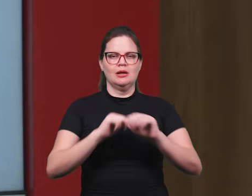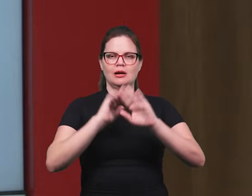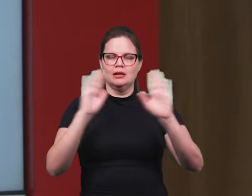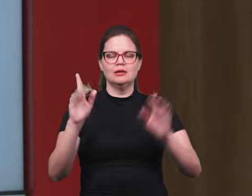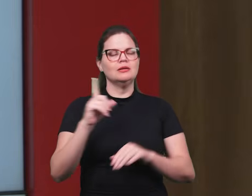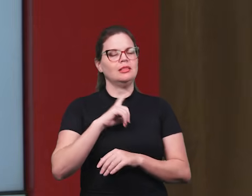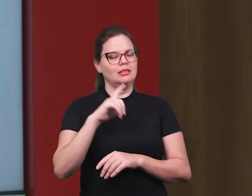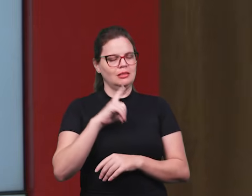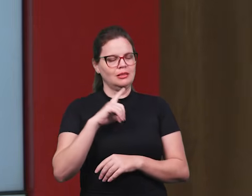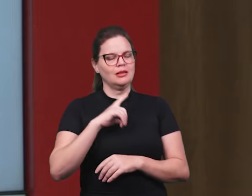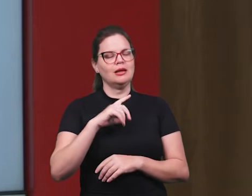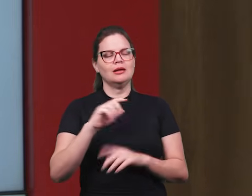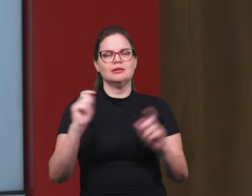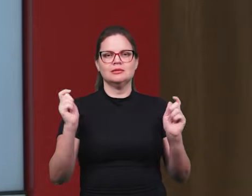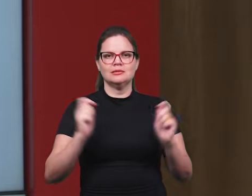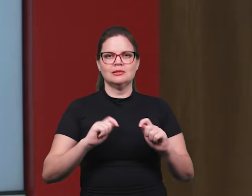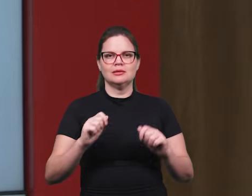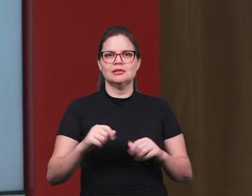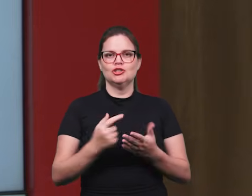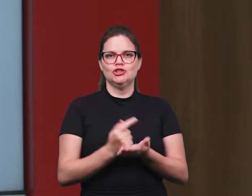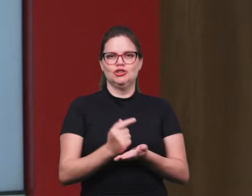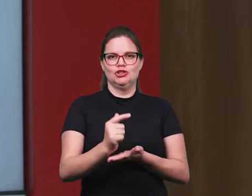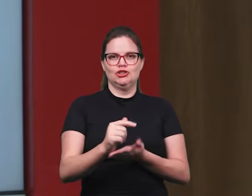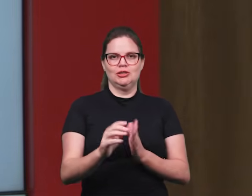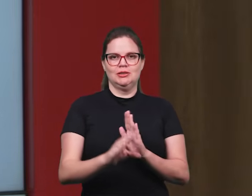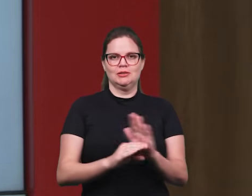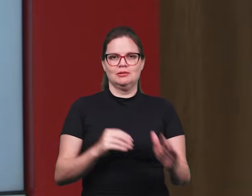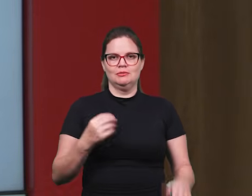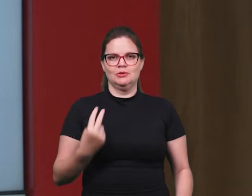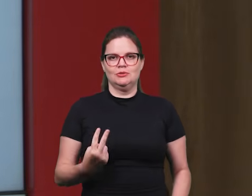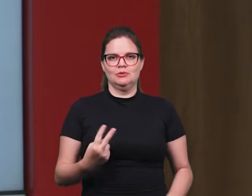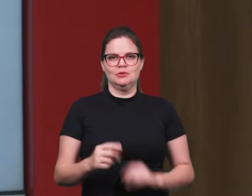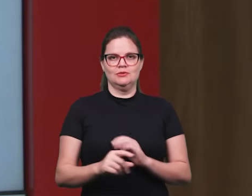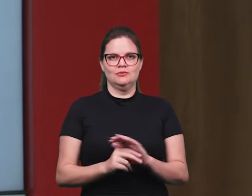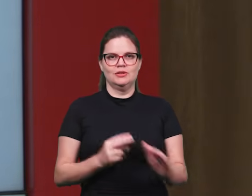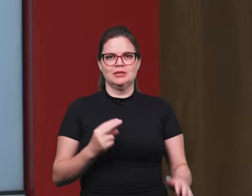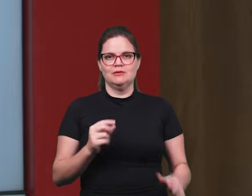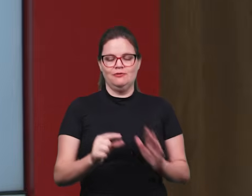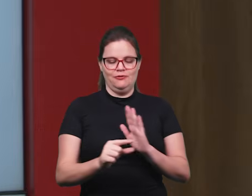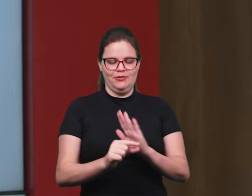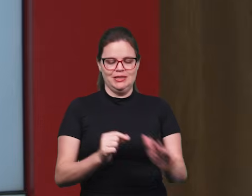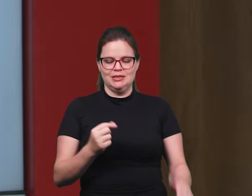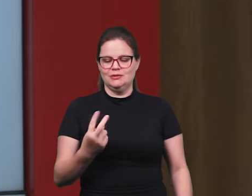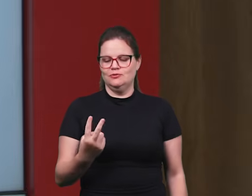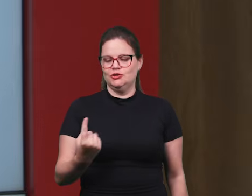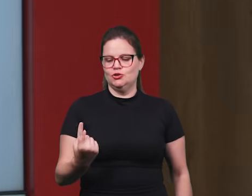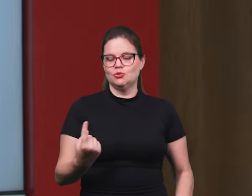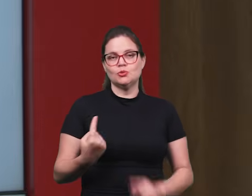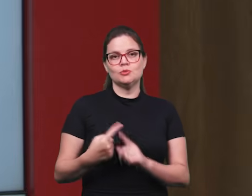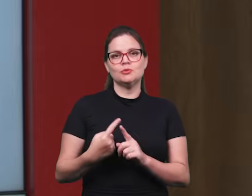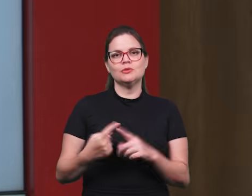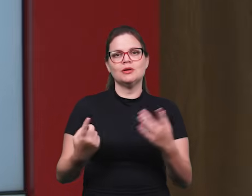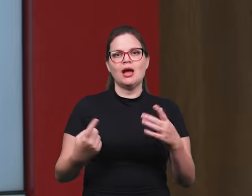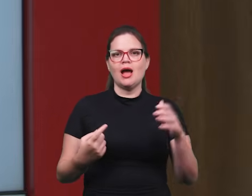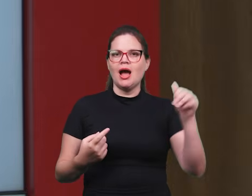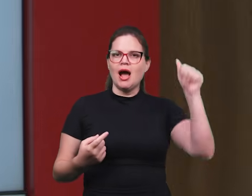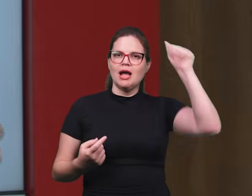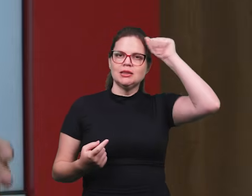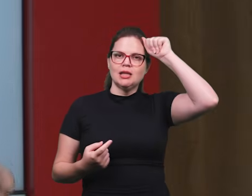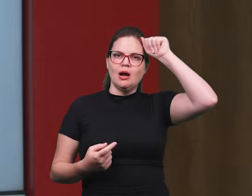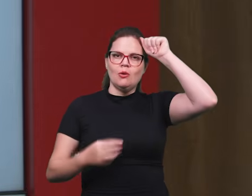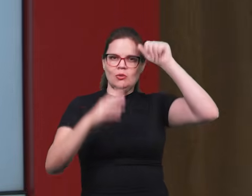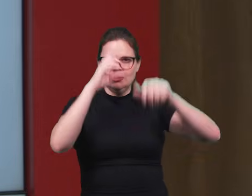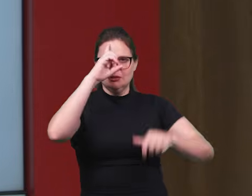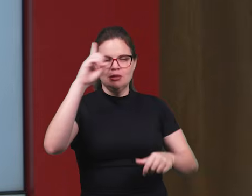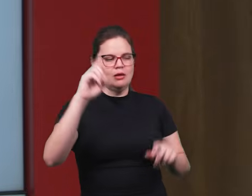Muito bem descrita, bem claro, em Gênesis capítulo 2, versículo 21. Que Deus fez cair